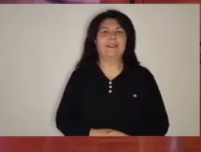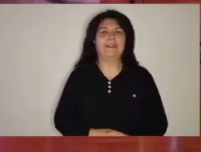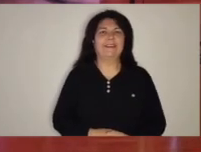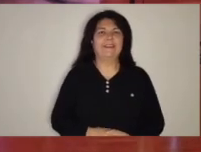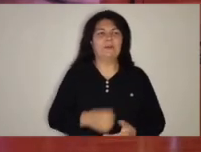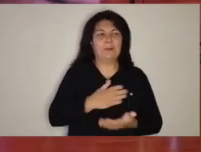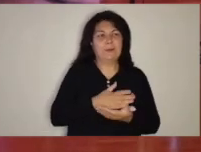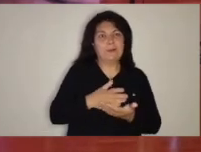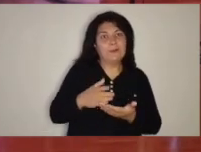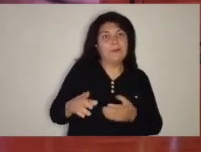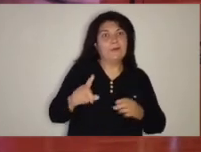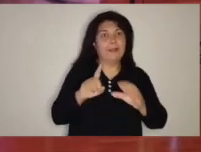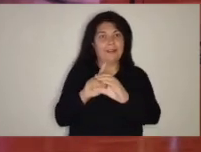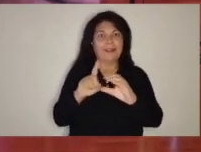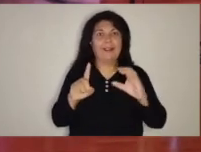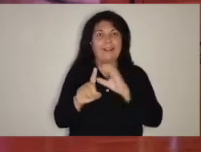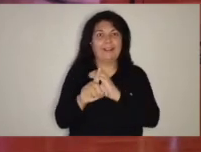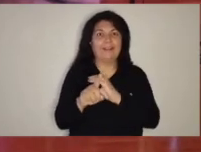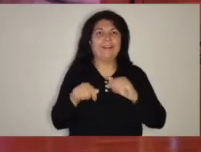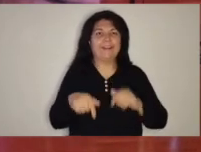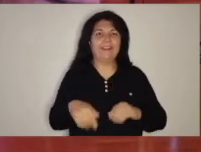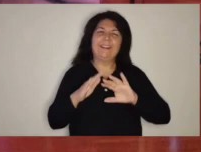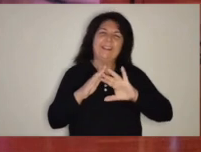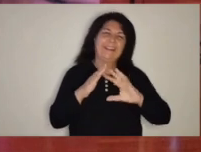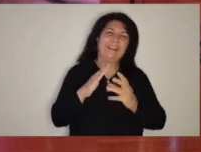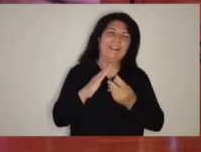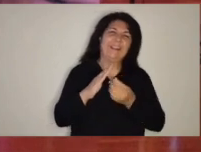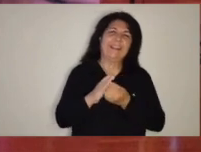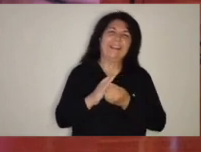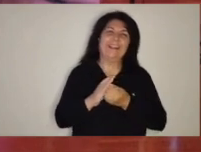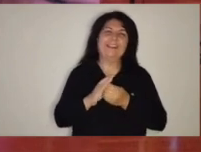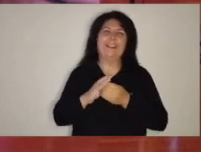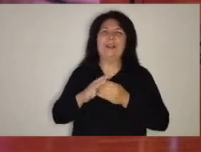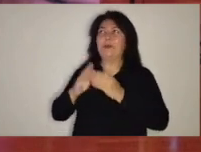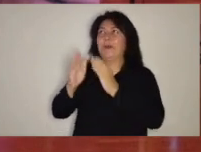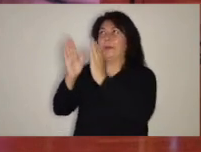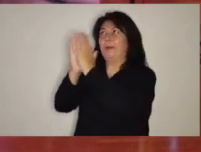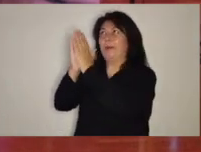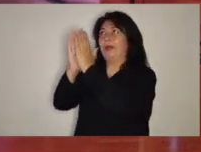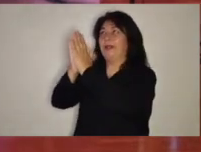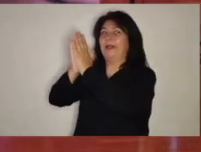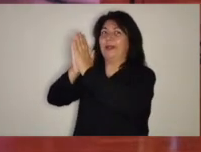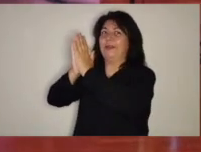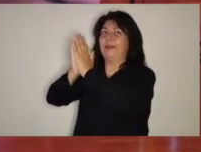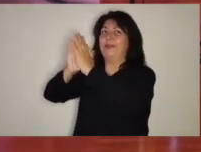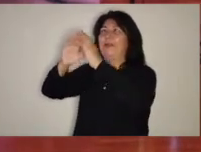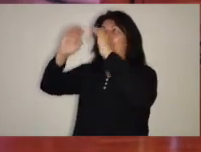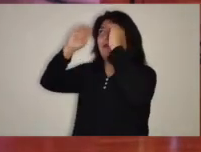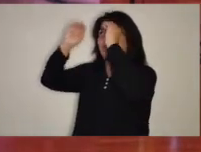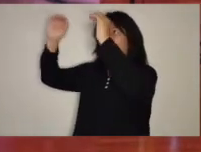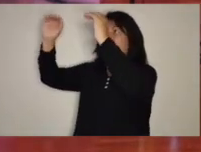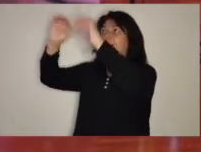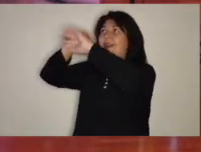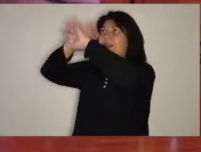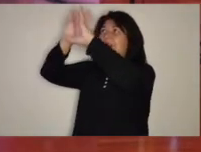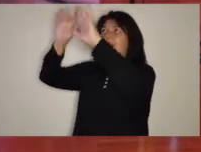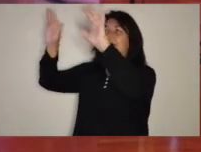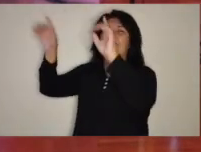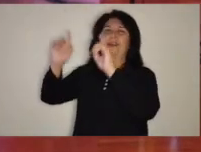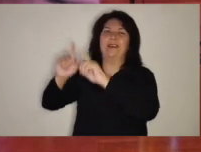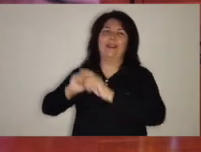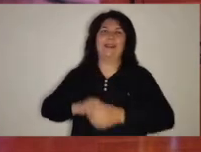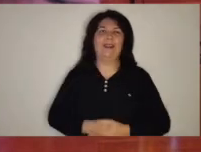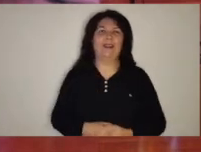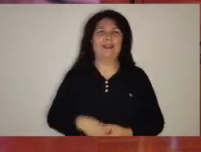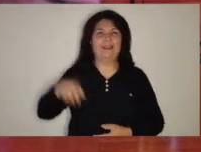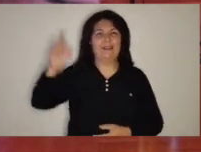Vamos começar mais um culto aqui na casa do Senhor para a honra e glória dele. E vamos ler aqui a passagem